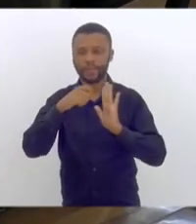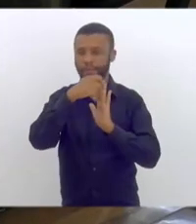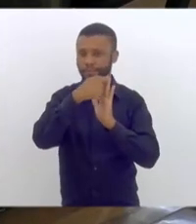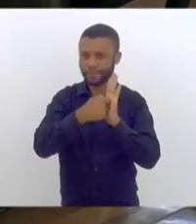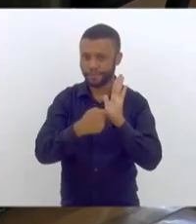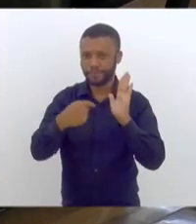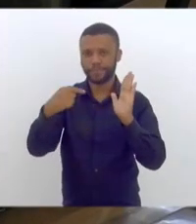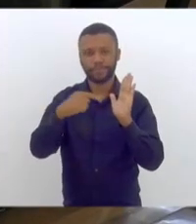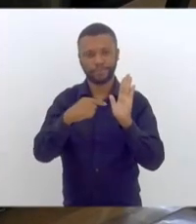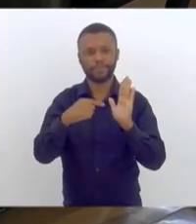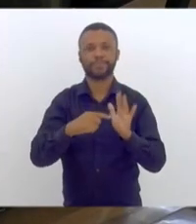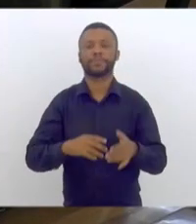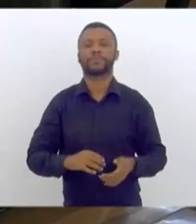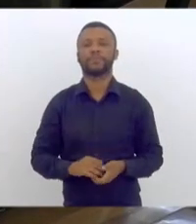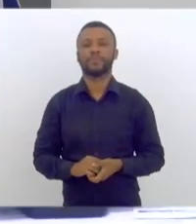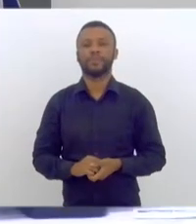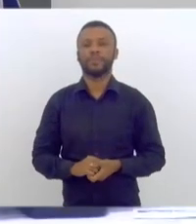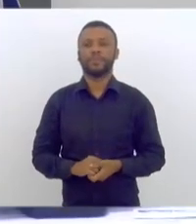nessa redação